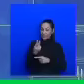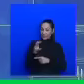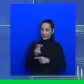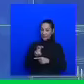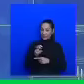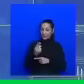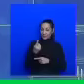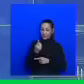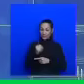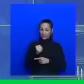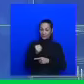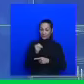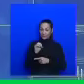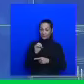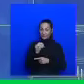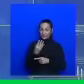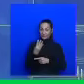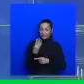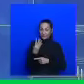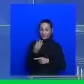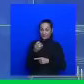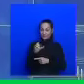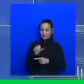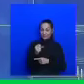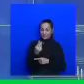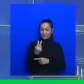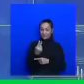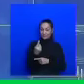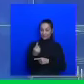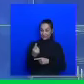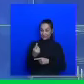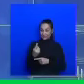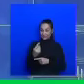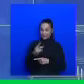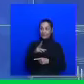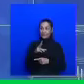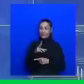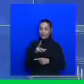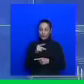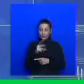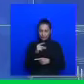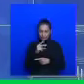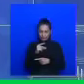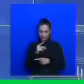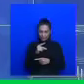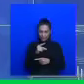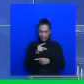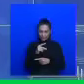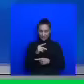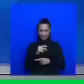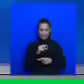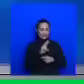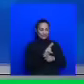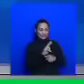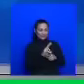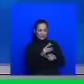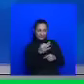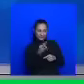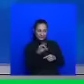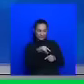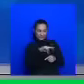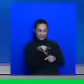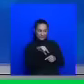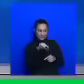25, 18, 04, 49, 21 e 12. Senhoras